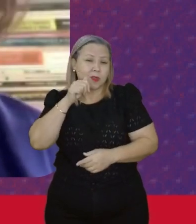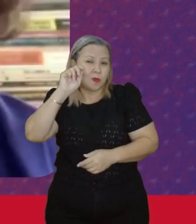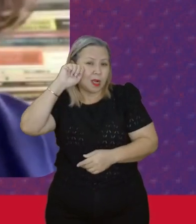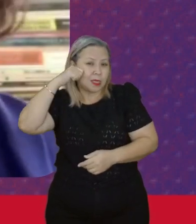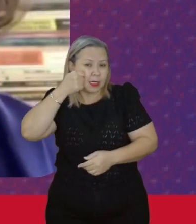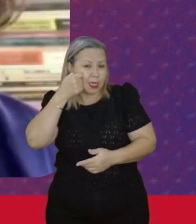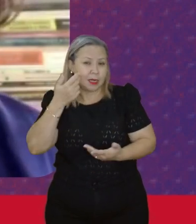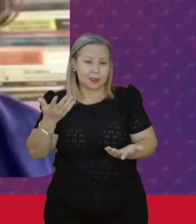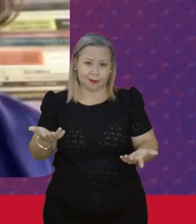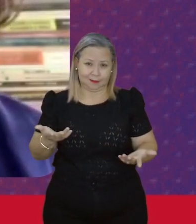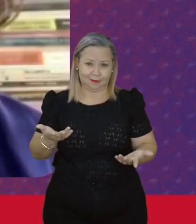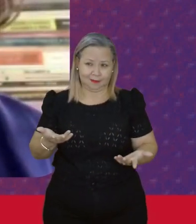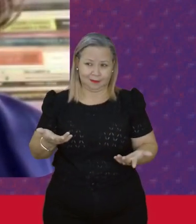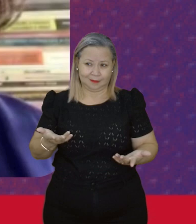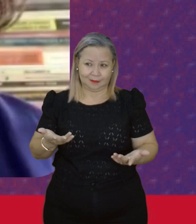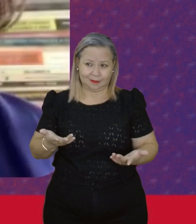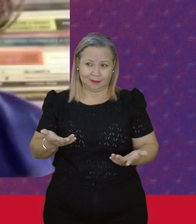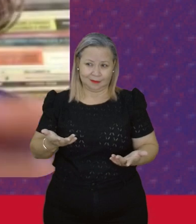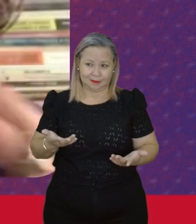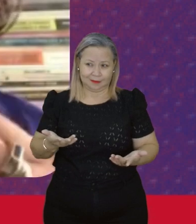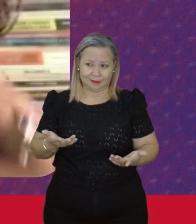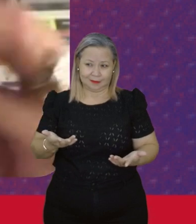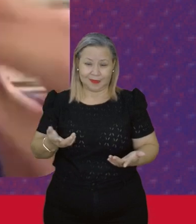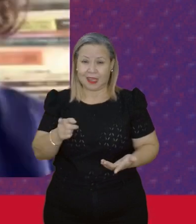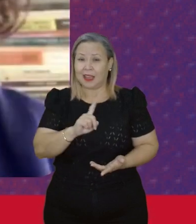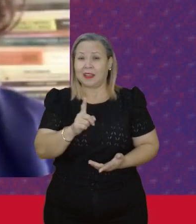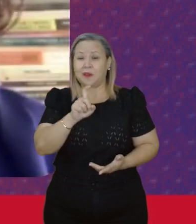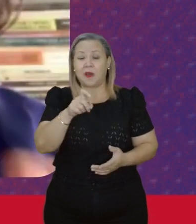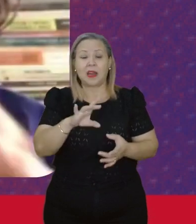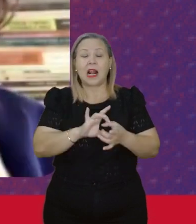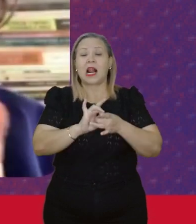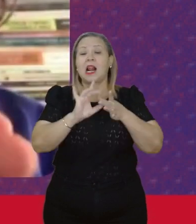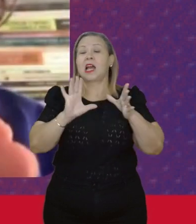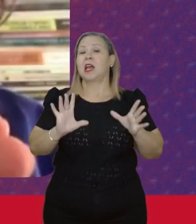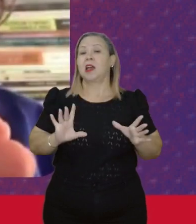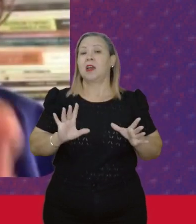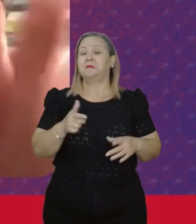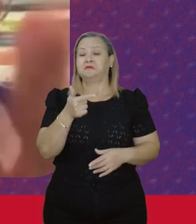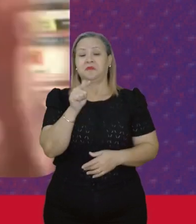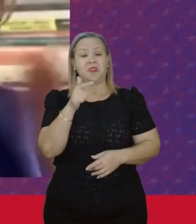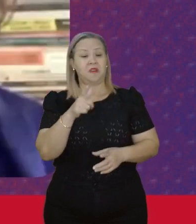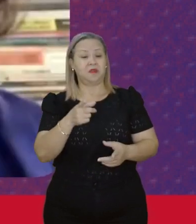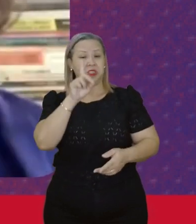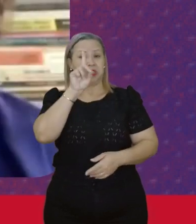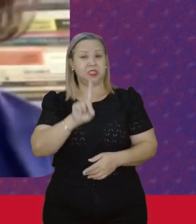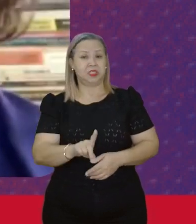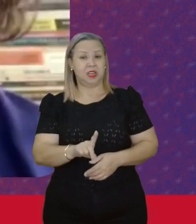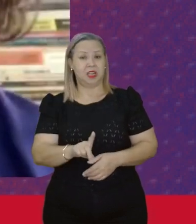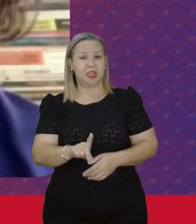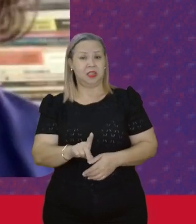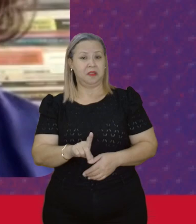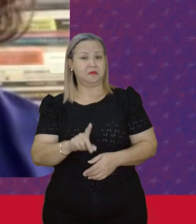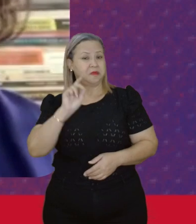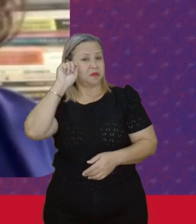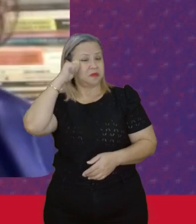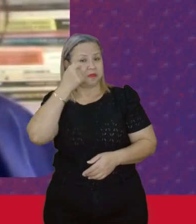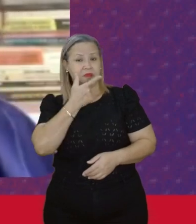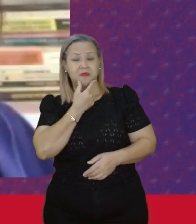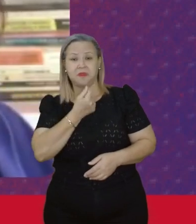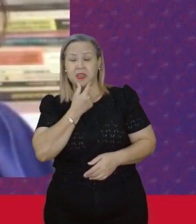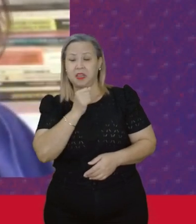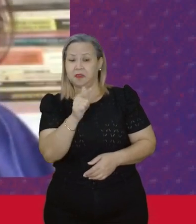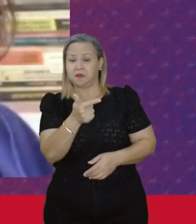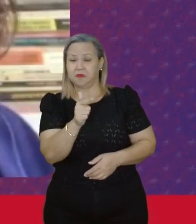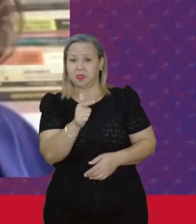eram mulheres livres, não tinham direitos, assim como os negros também não tinham, mas